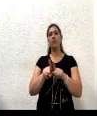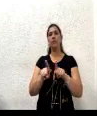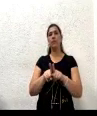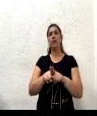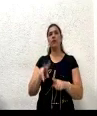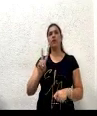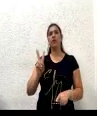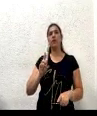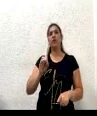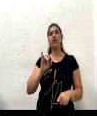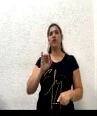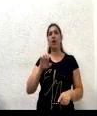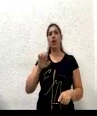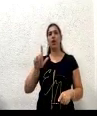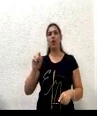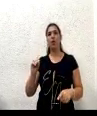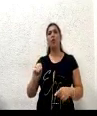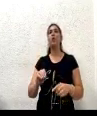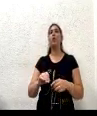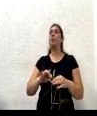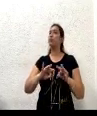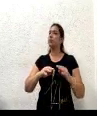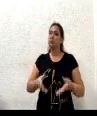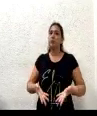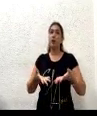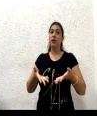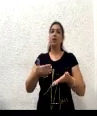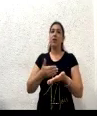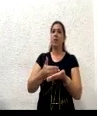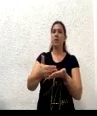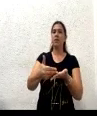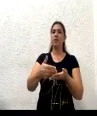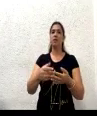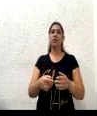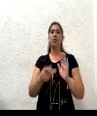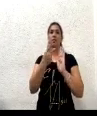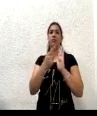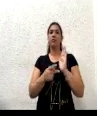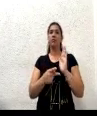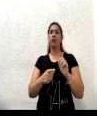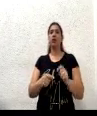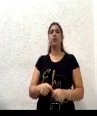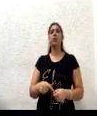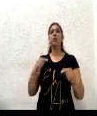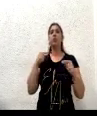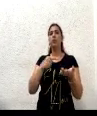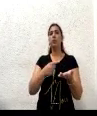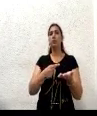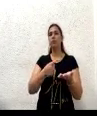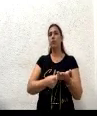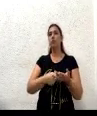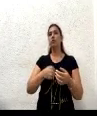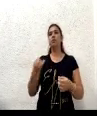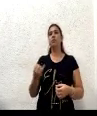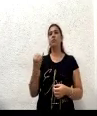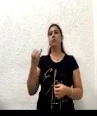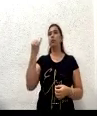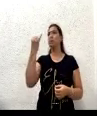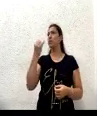vereador Diego por esta iniciativa. Um ponto assim essencial que a Mariana